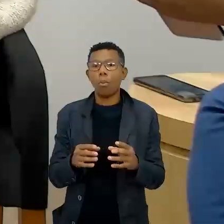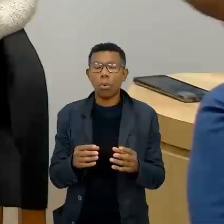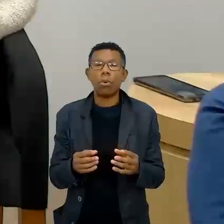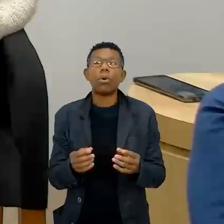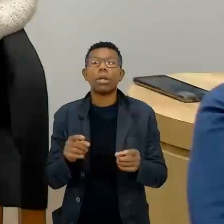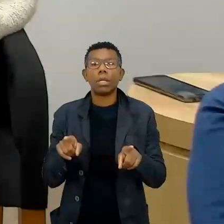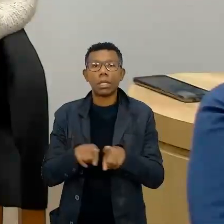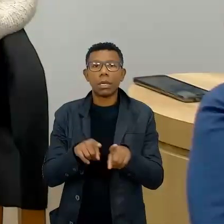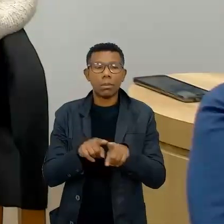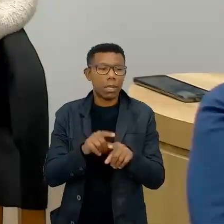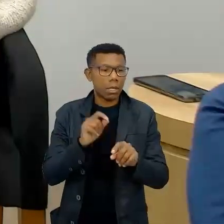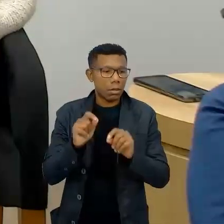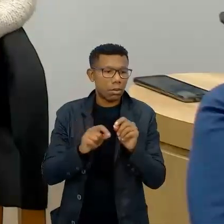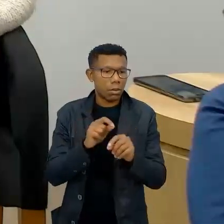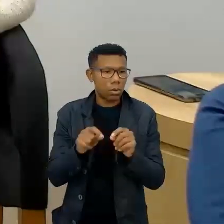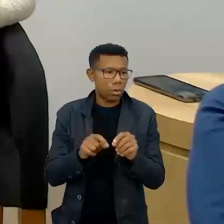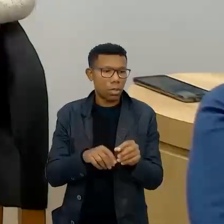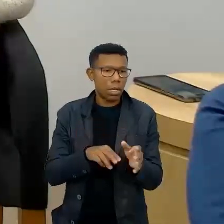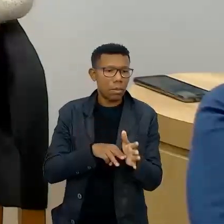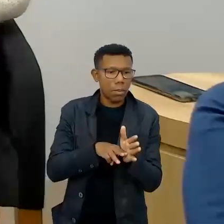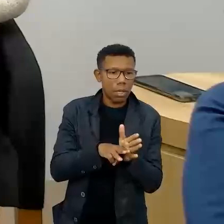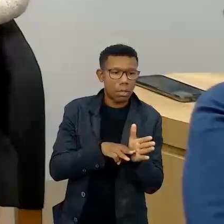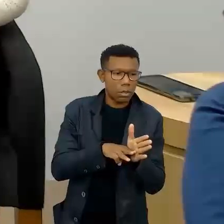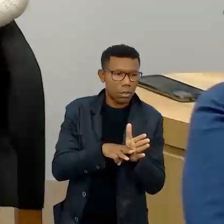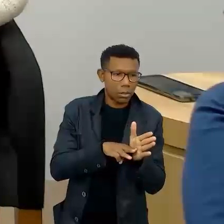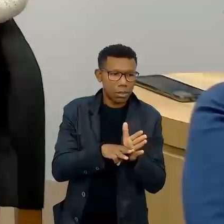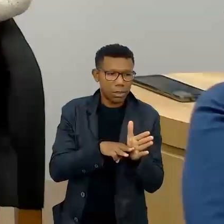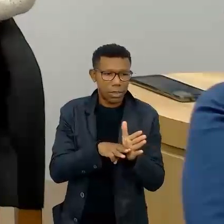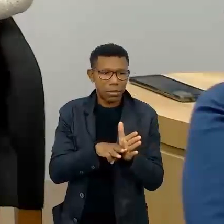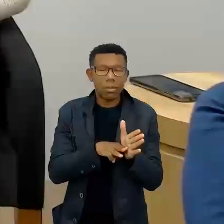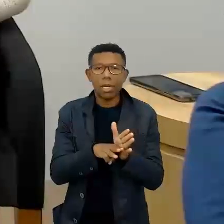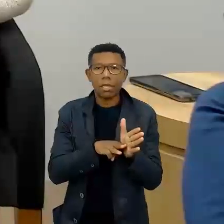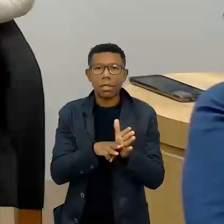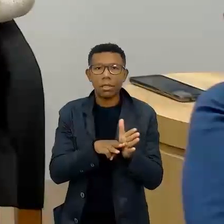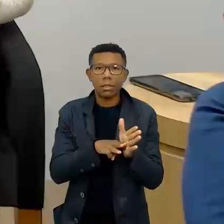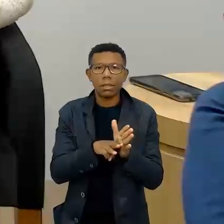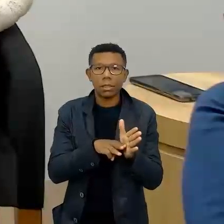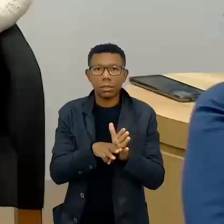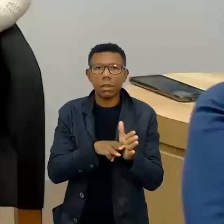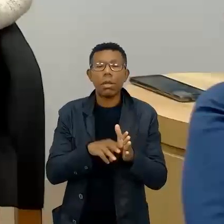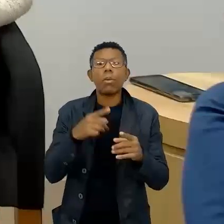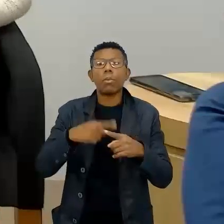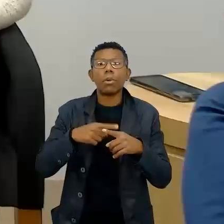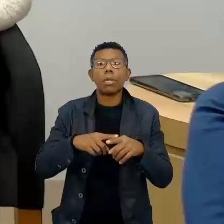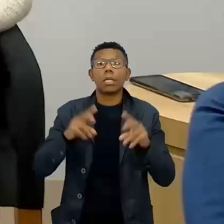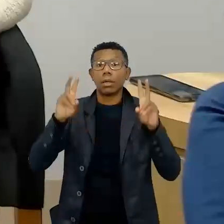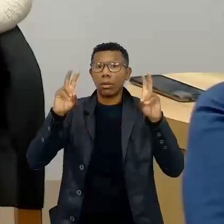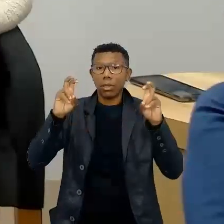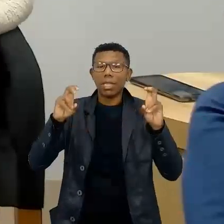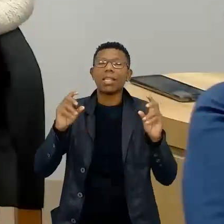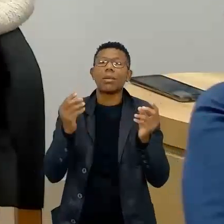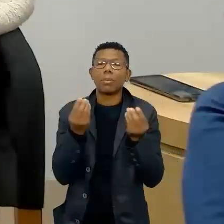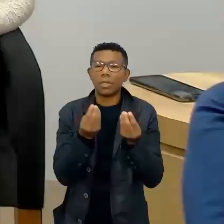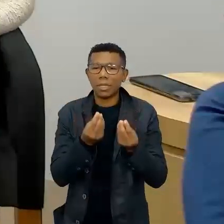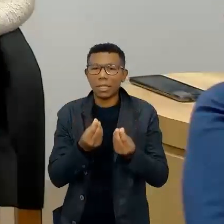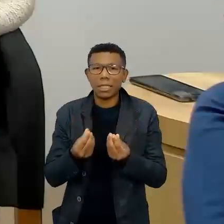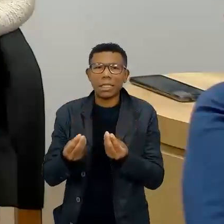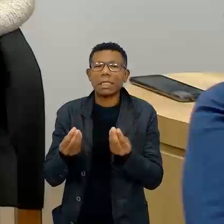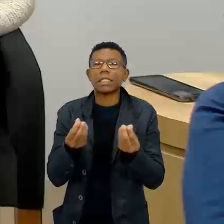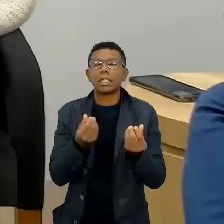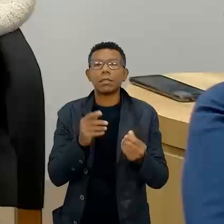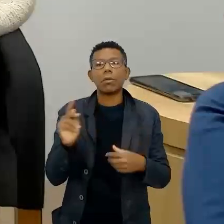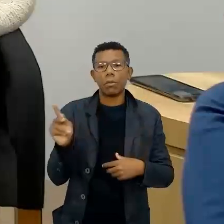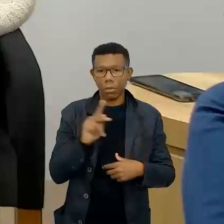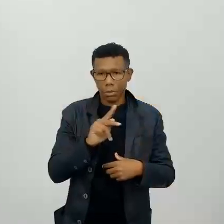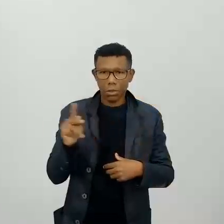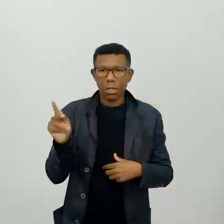sempre ficar atento, né? A metodologia, ela é coerente com um tema tão sensível assim? Aqui os professores foram bem